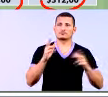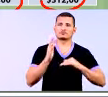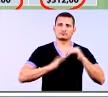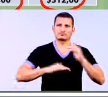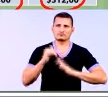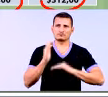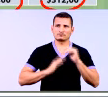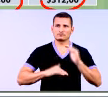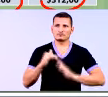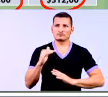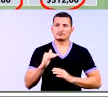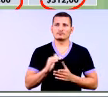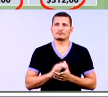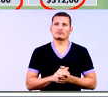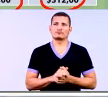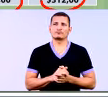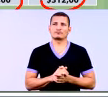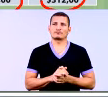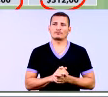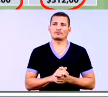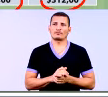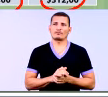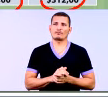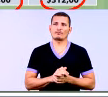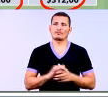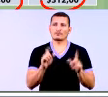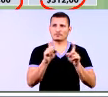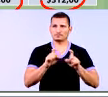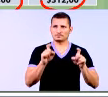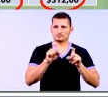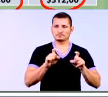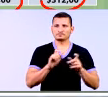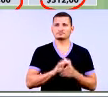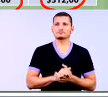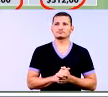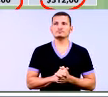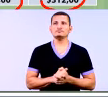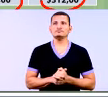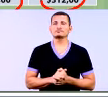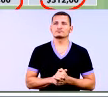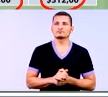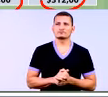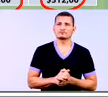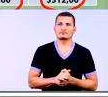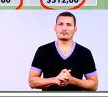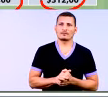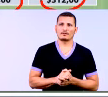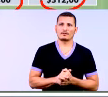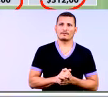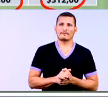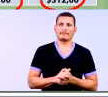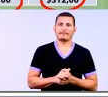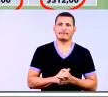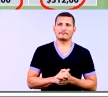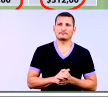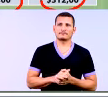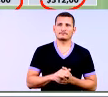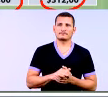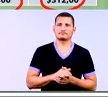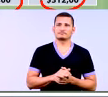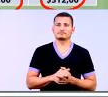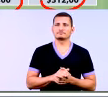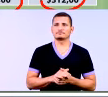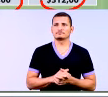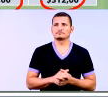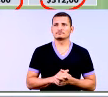profissional do mercado hoje com um leigo, ok, gente? Então vamos lá, próximo parâmetro de desempenho que a gente pode olhar aqui, que é o que